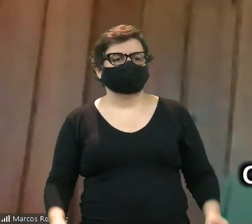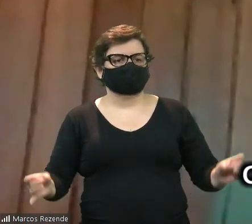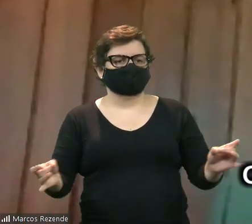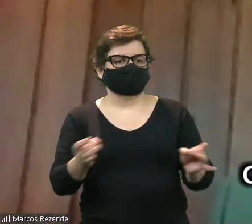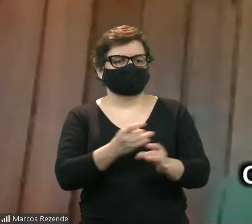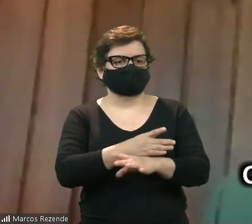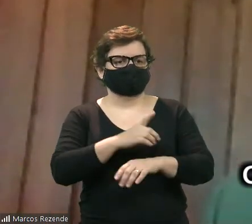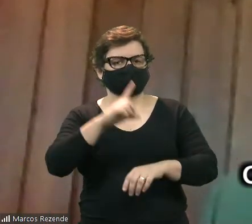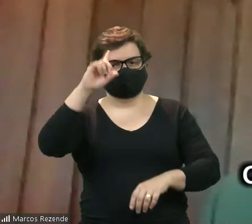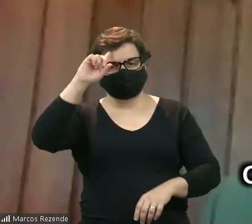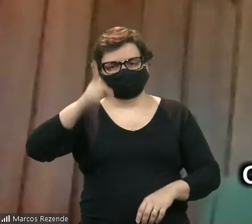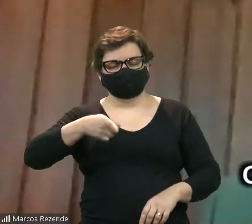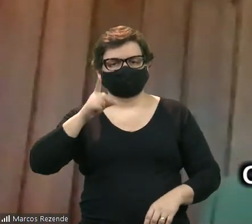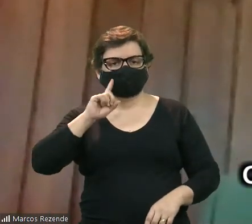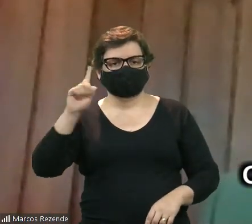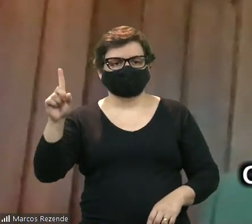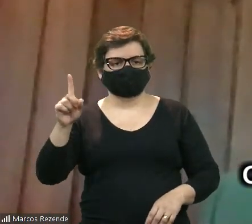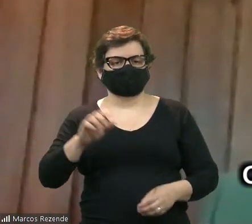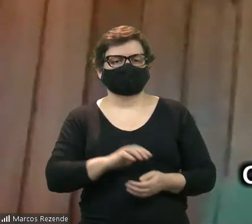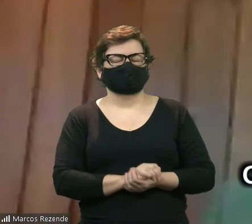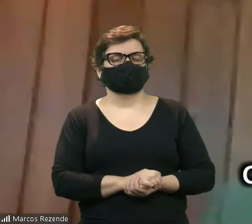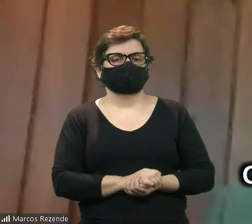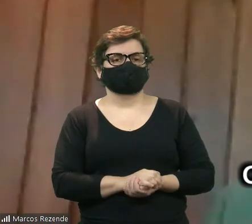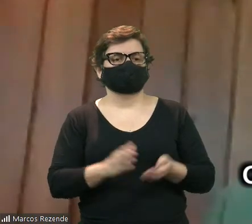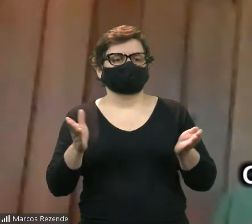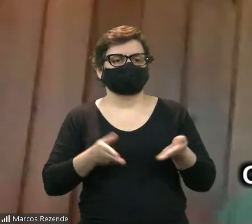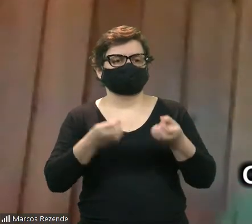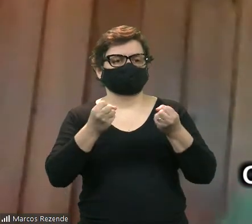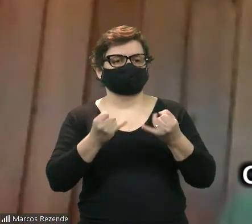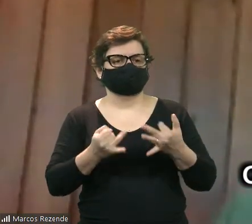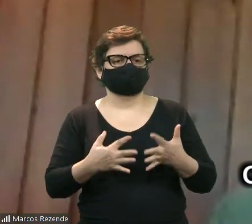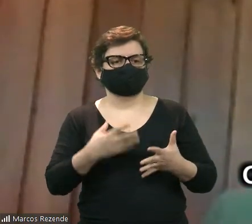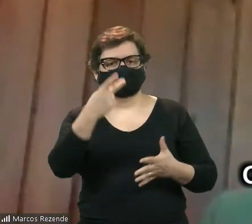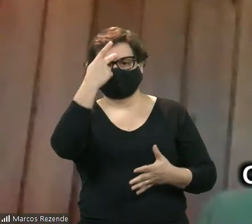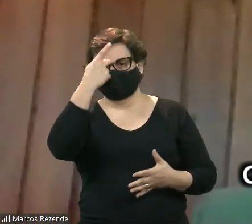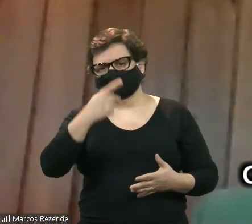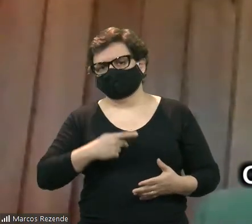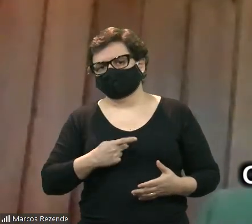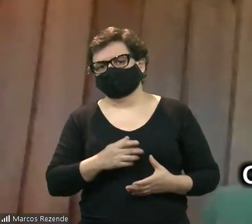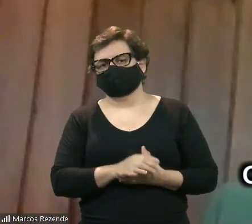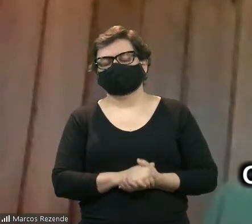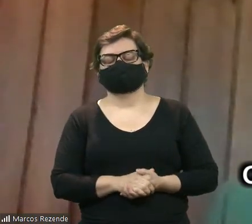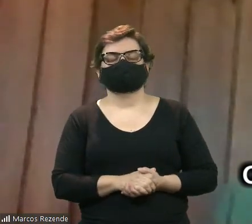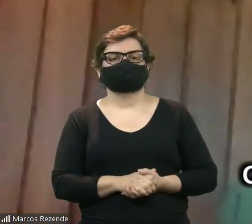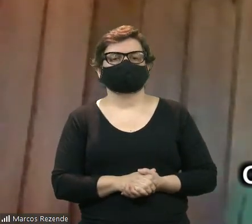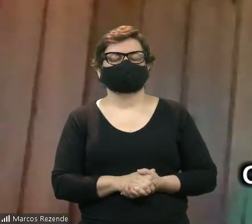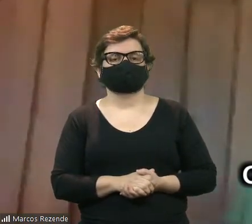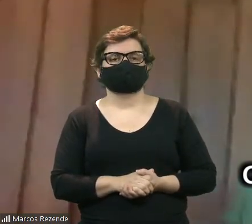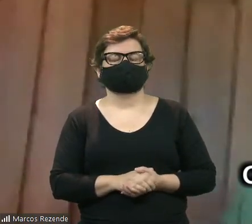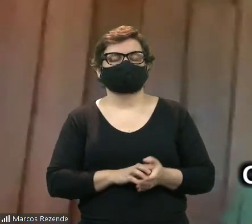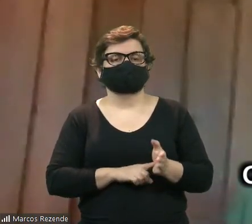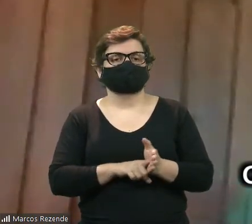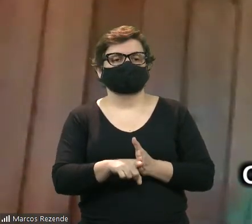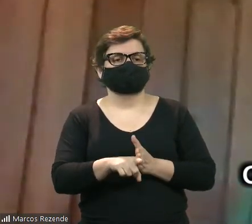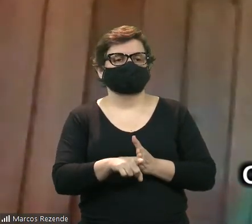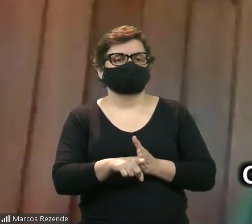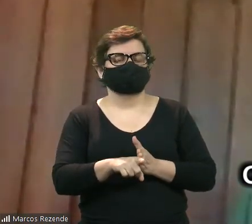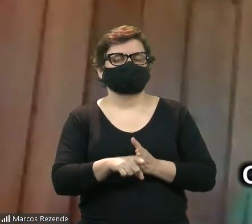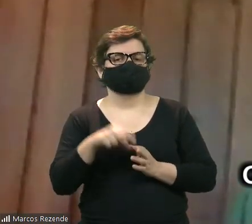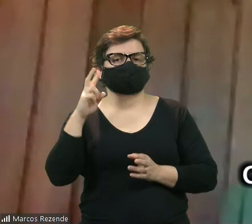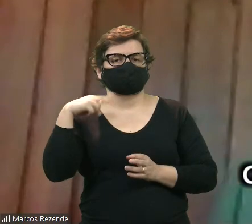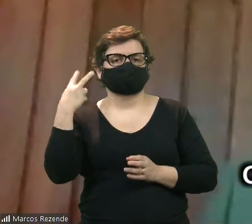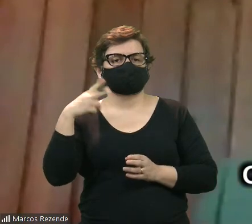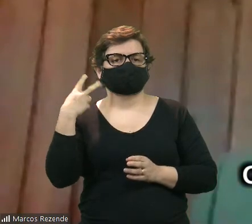Encerrado o período da ordem do dia, passemos às explicações pessoais. Consulto os senhores